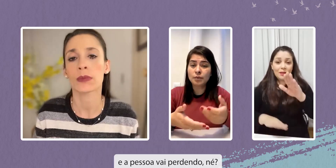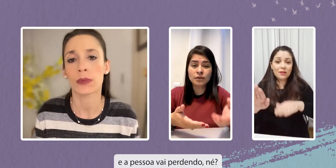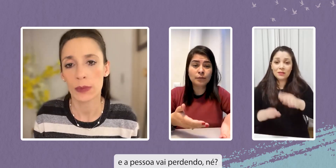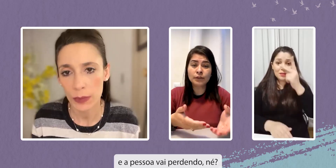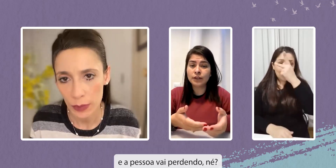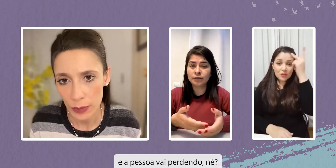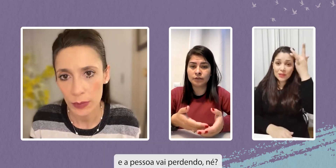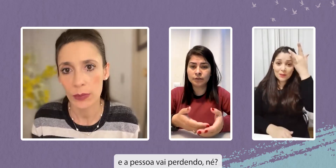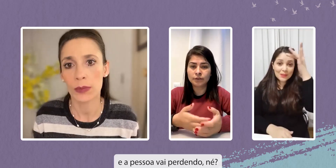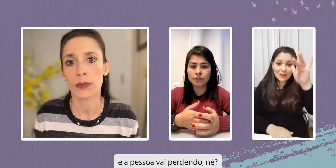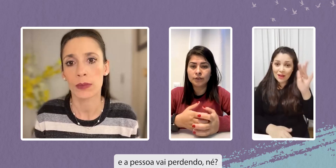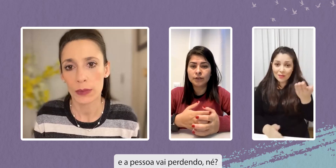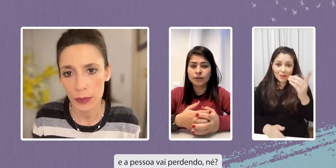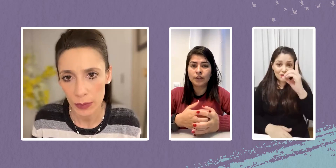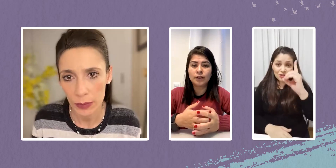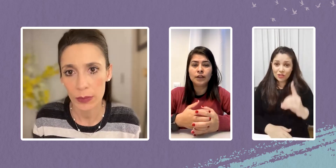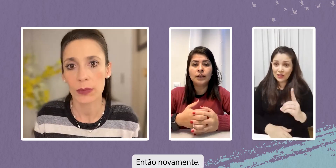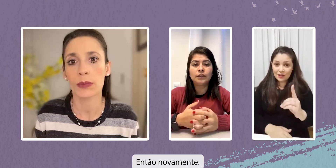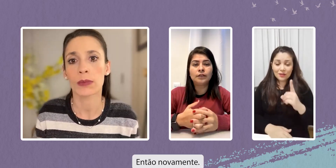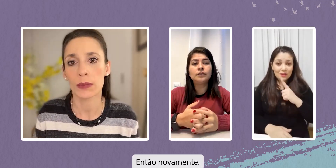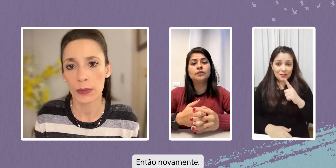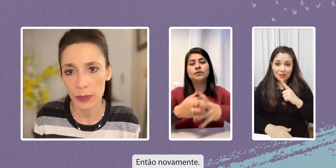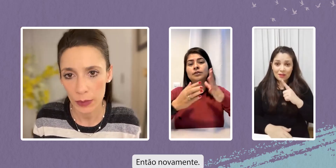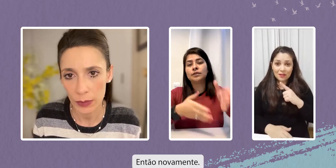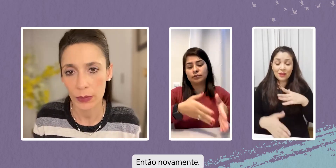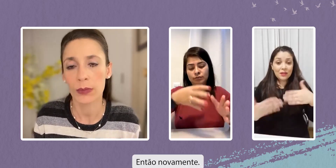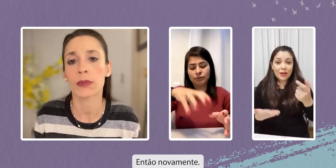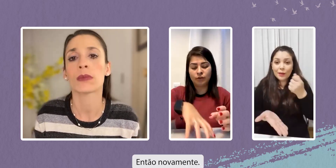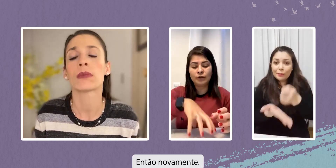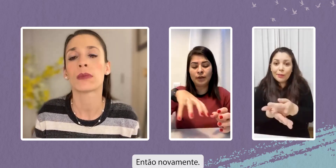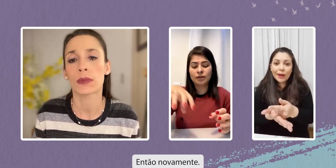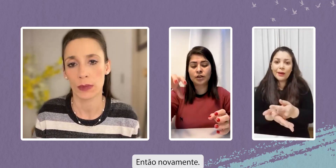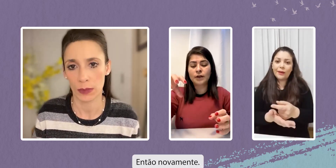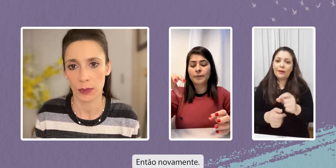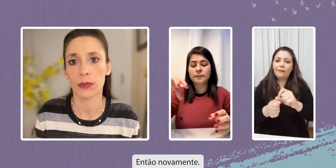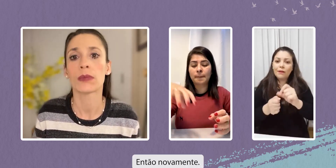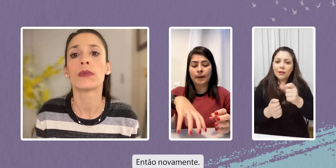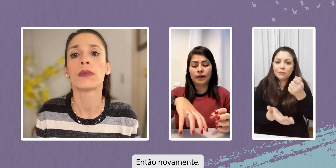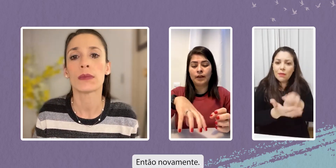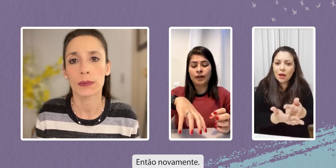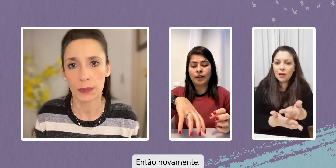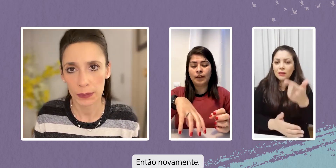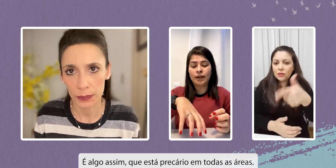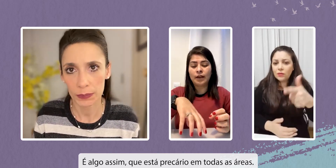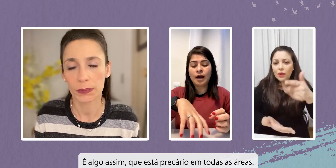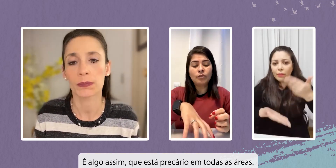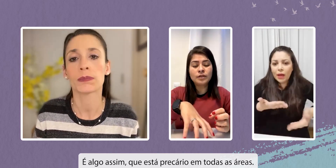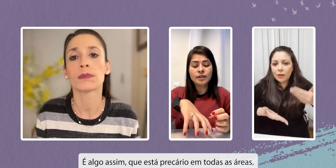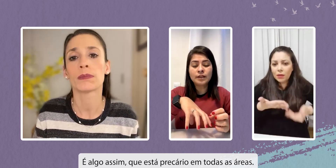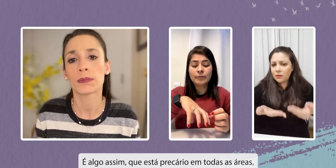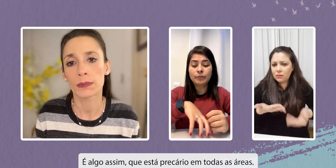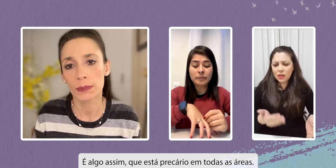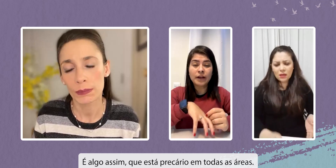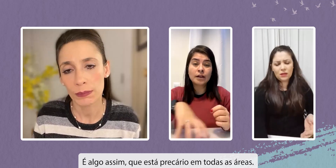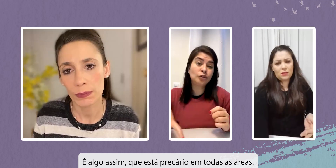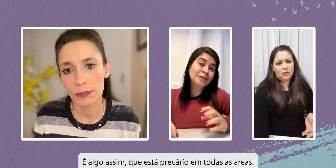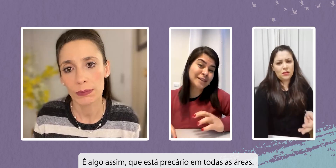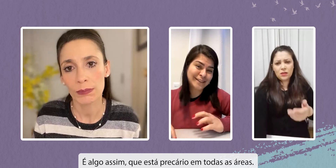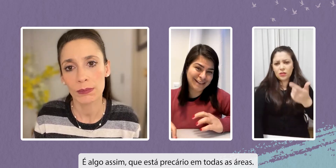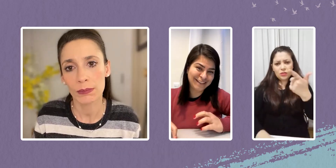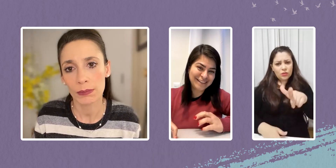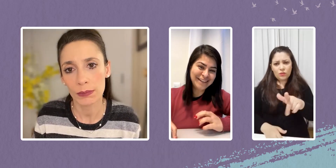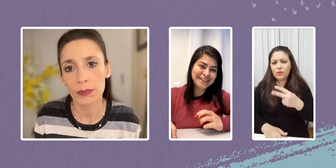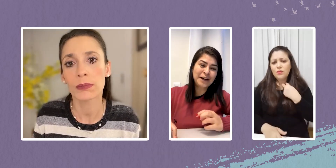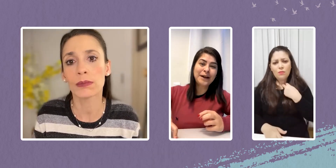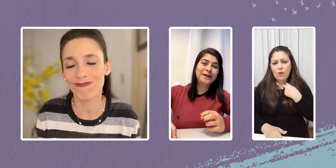e a pessoa vai perdendo, né? Então, novamente, é algo assim que está precário em todas